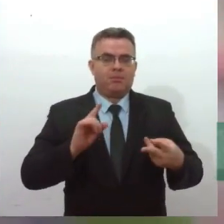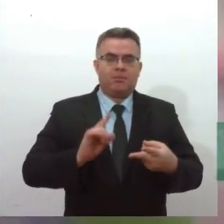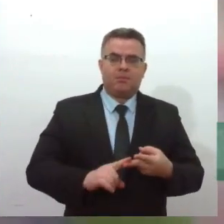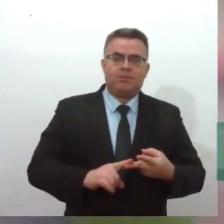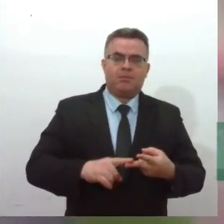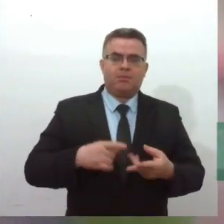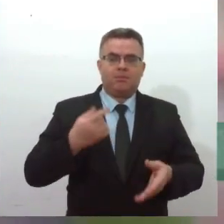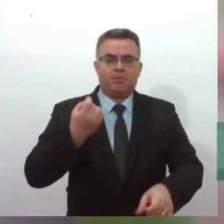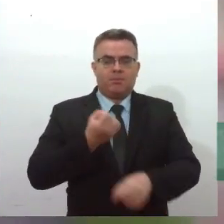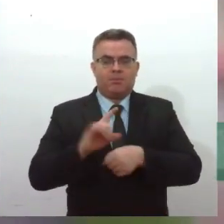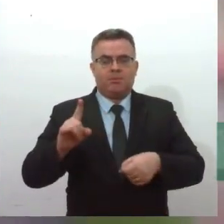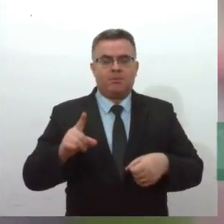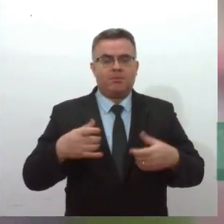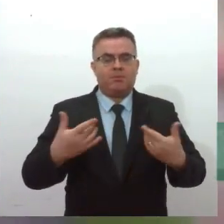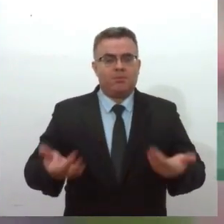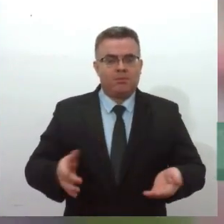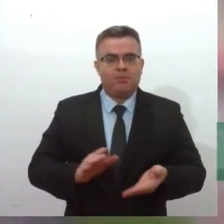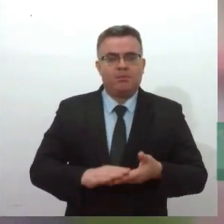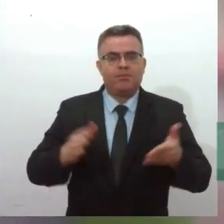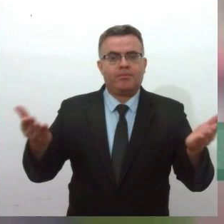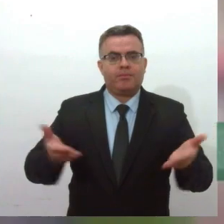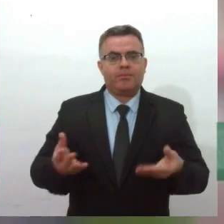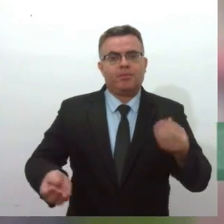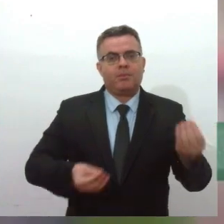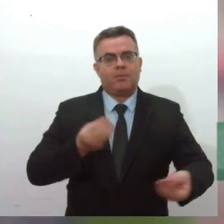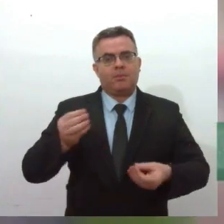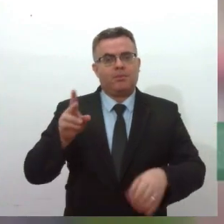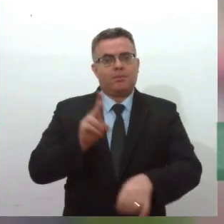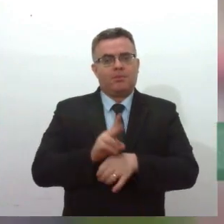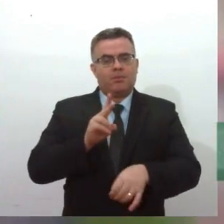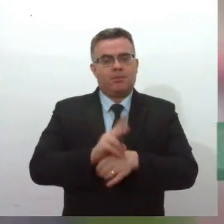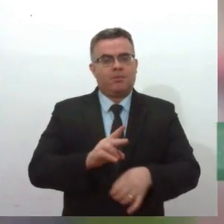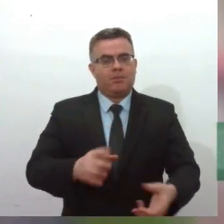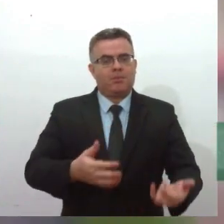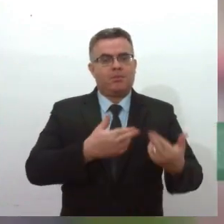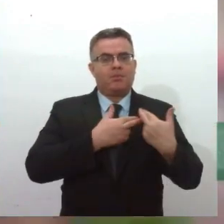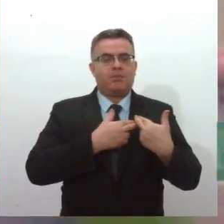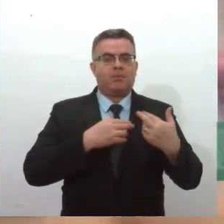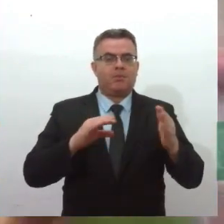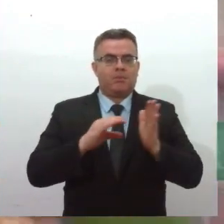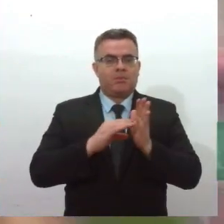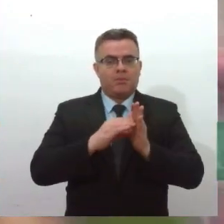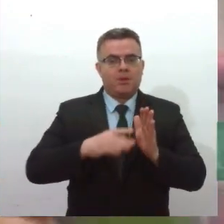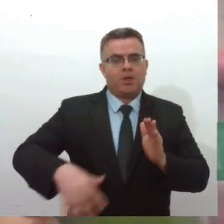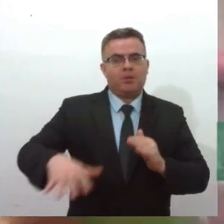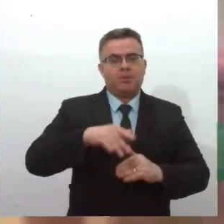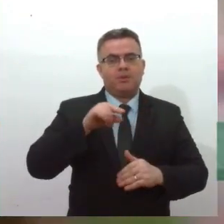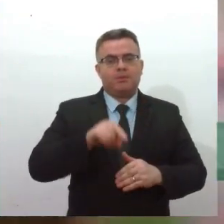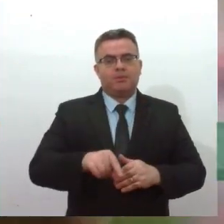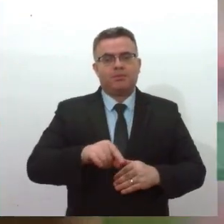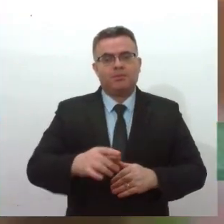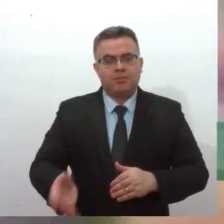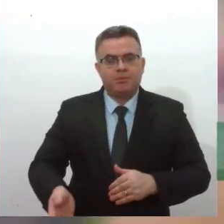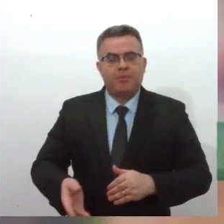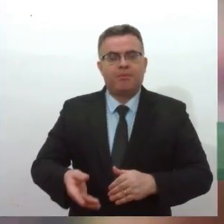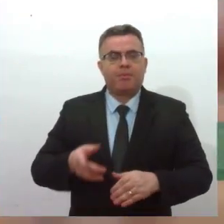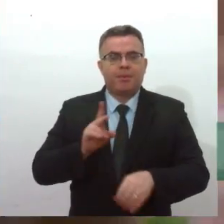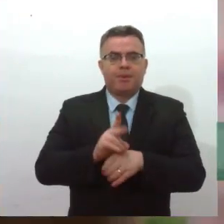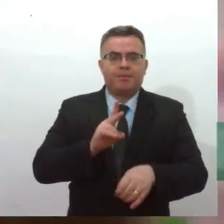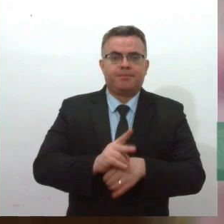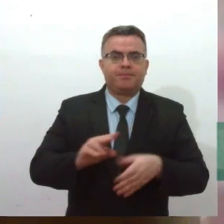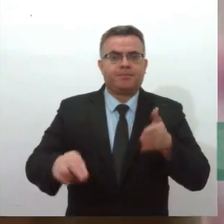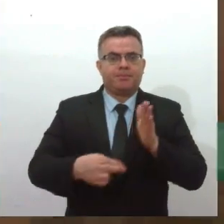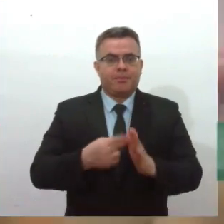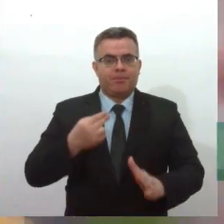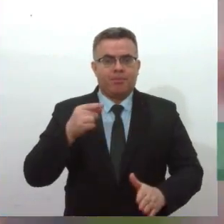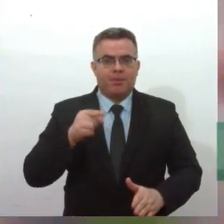expulsar de alguma forma e hoje a gente tem essa proteção animal comunitário também e a gente entra com com a parceria para castr esse